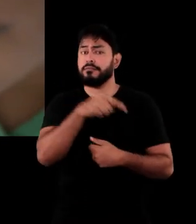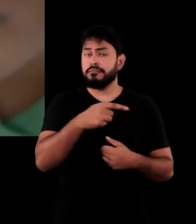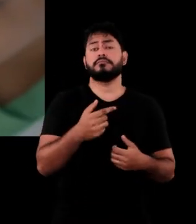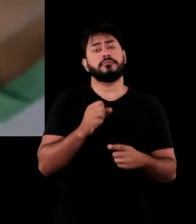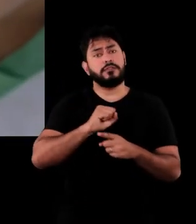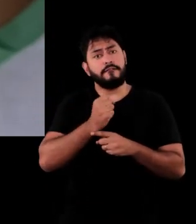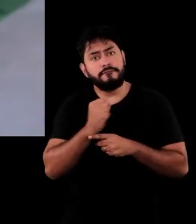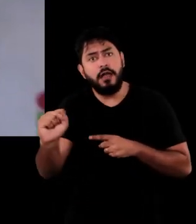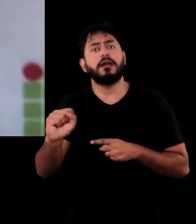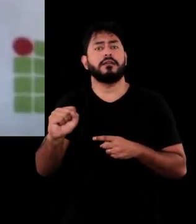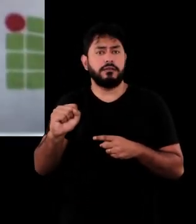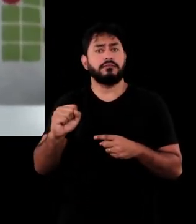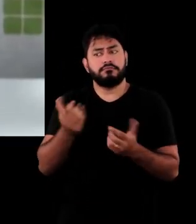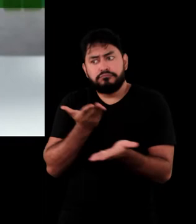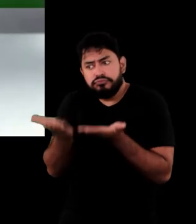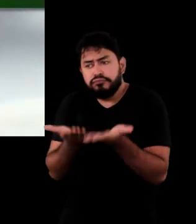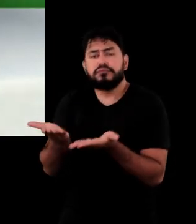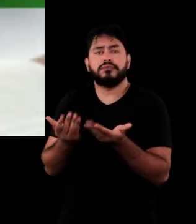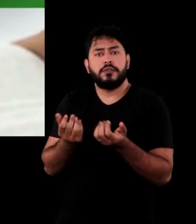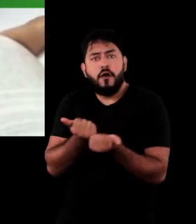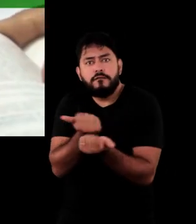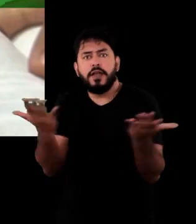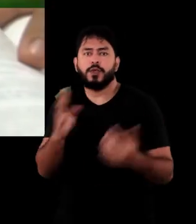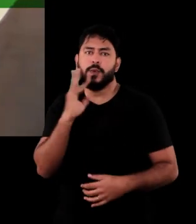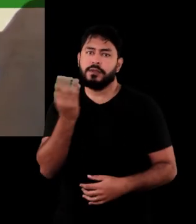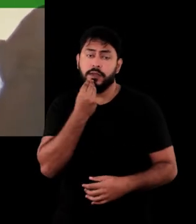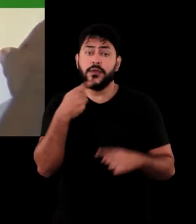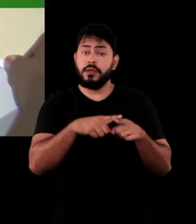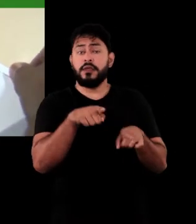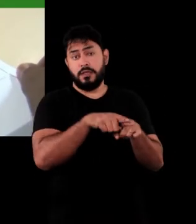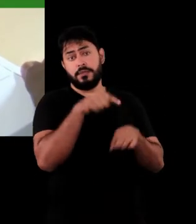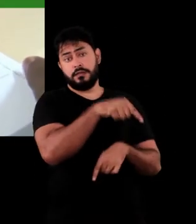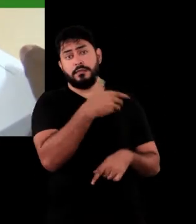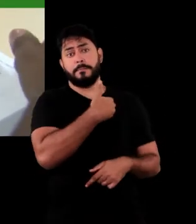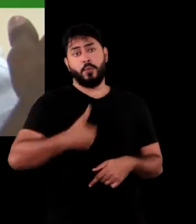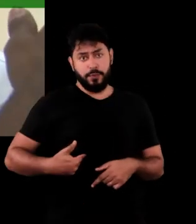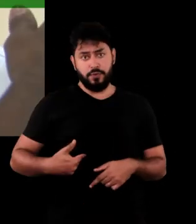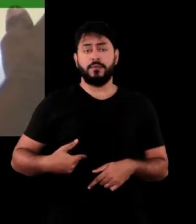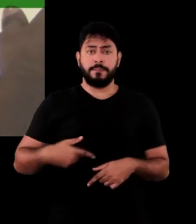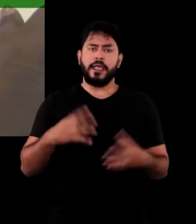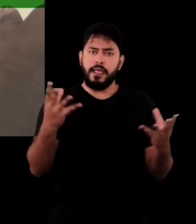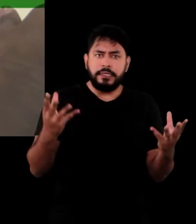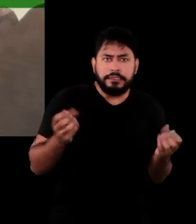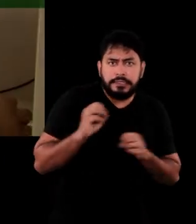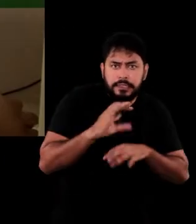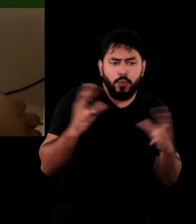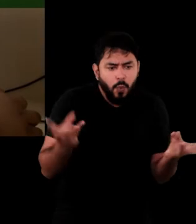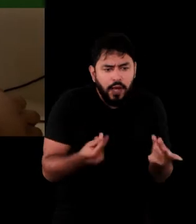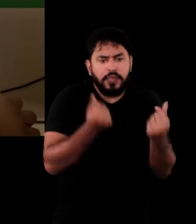uma instituição pública, as cotas servem também para contribuir com essa função de que o ensino de qualidade do